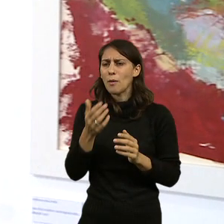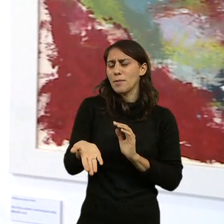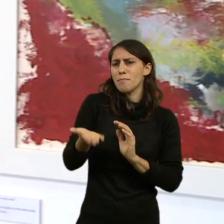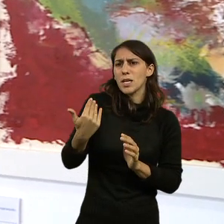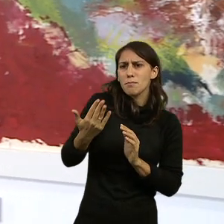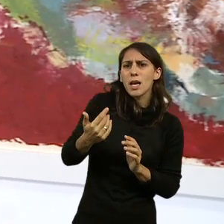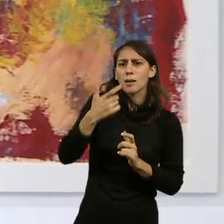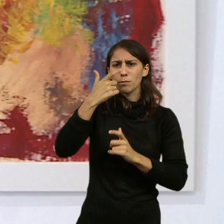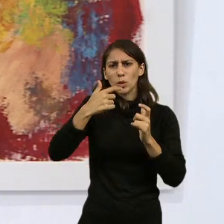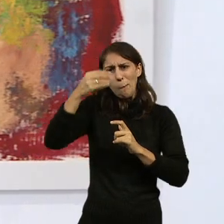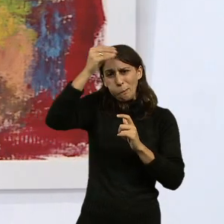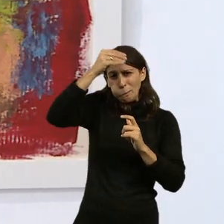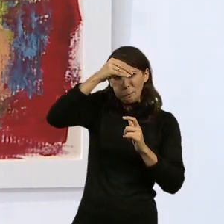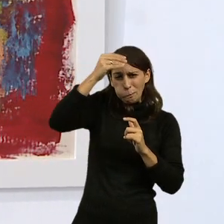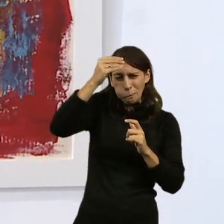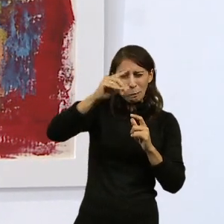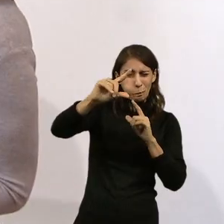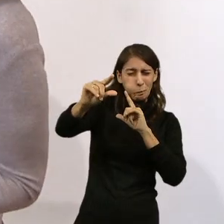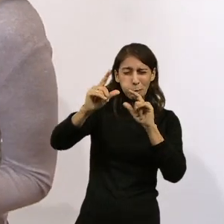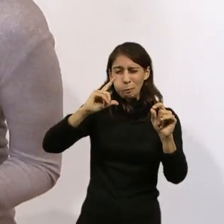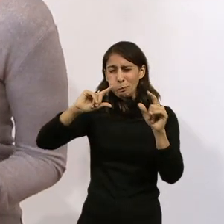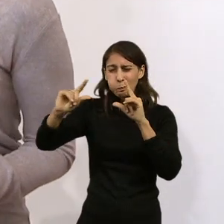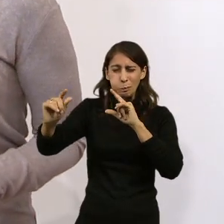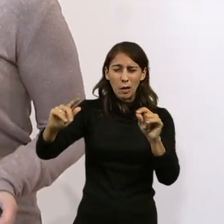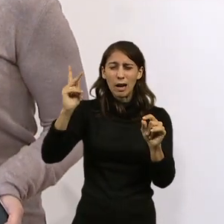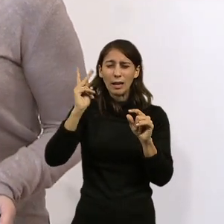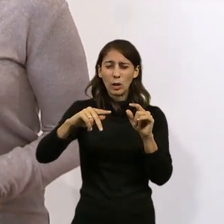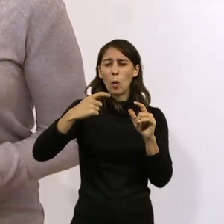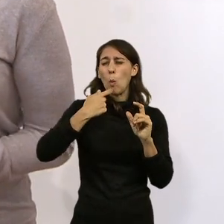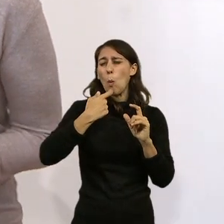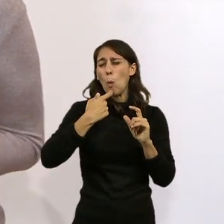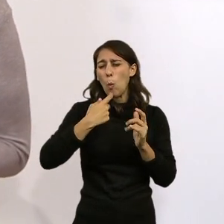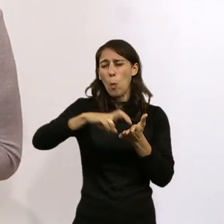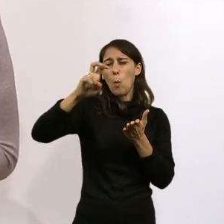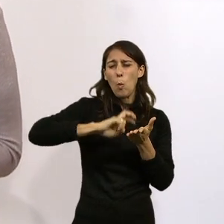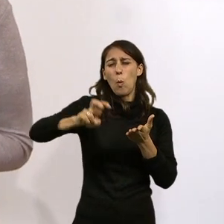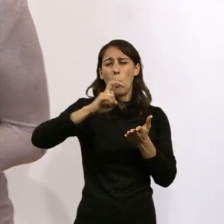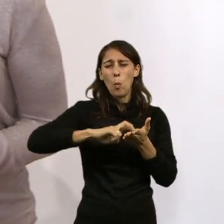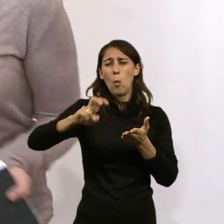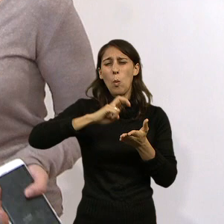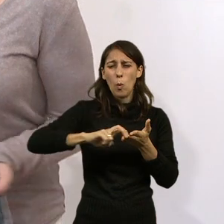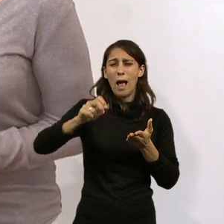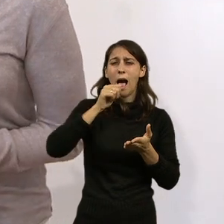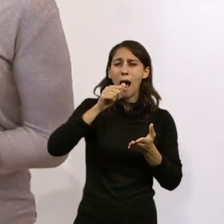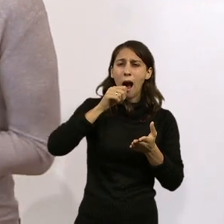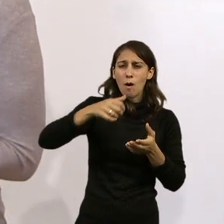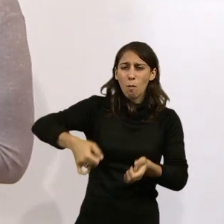aqueles aldeões têm que se deslocar quilómetros para arrastar os bidões de água e poderem ter